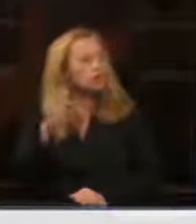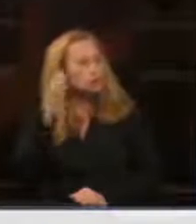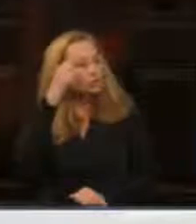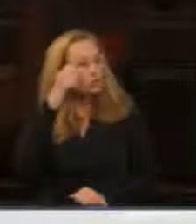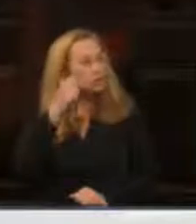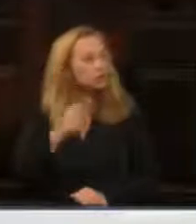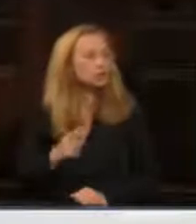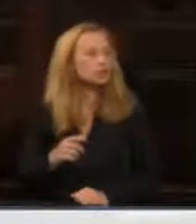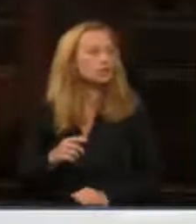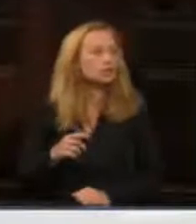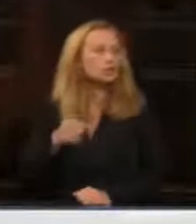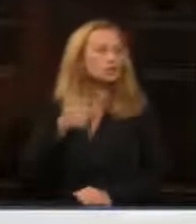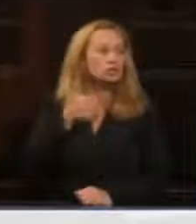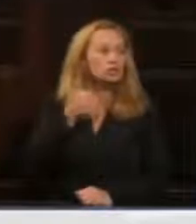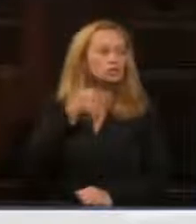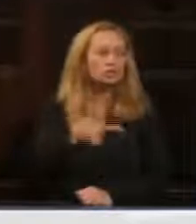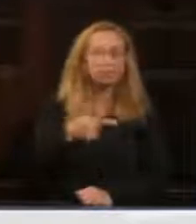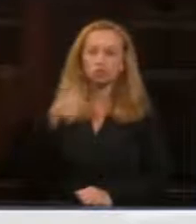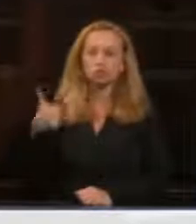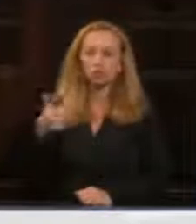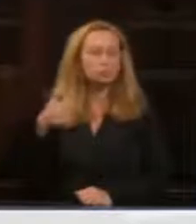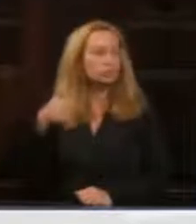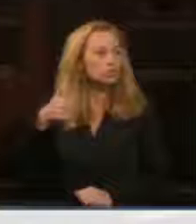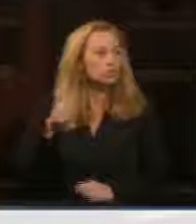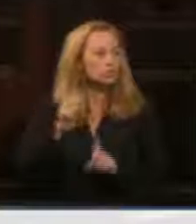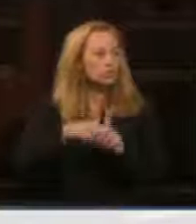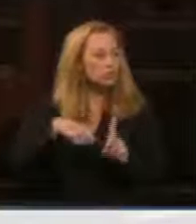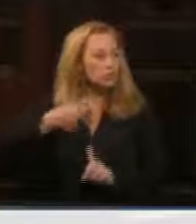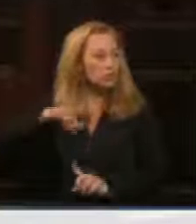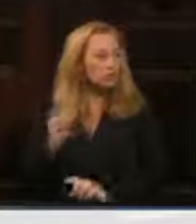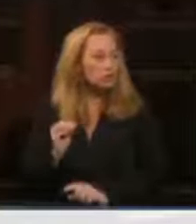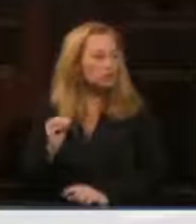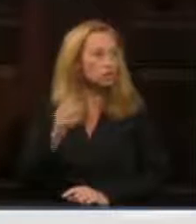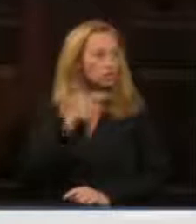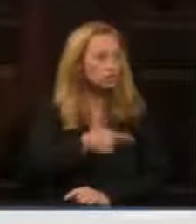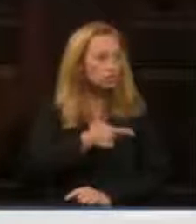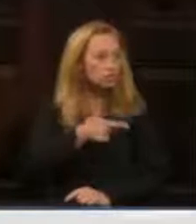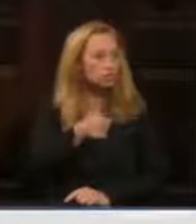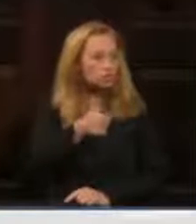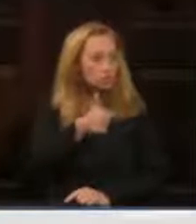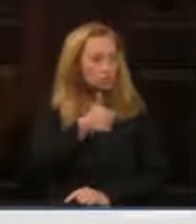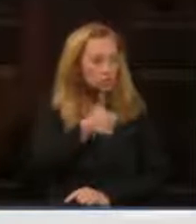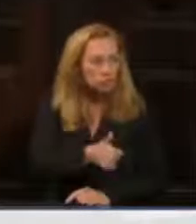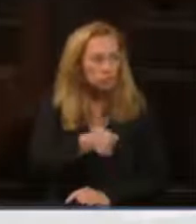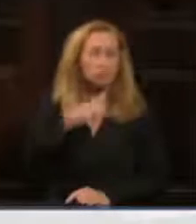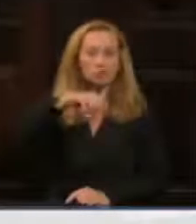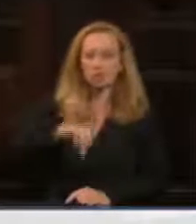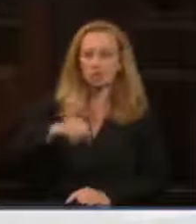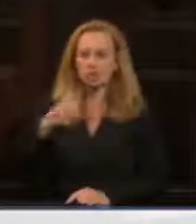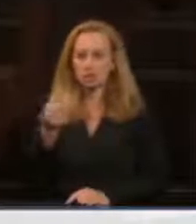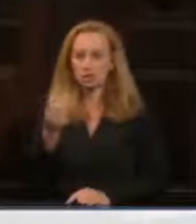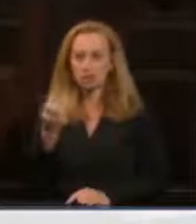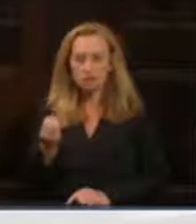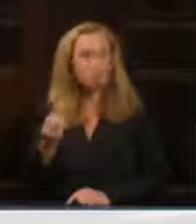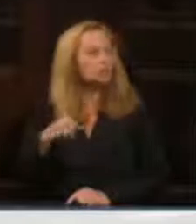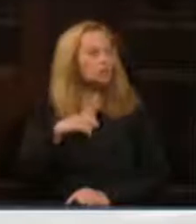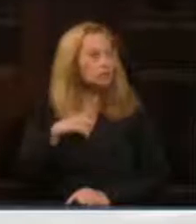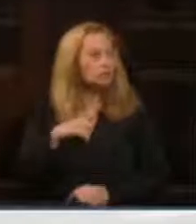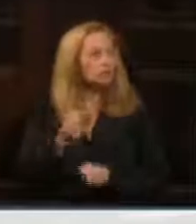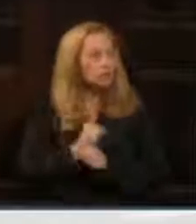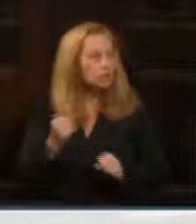em 1960, lá em Joanesburgo, teve uma grande manifestação onde